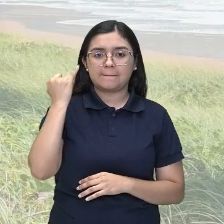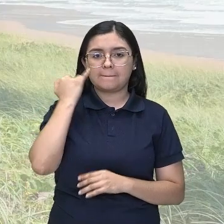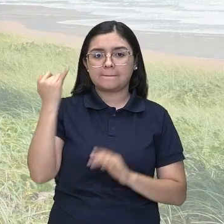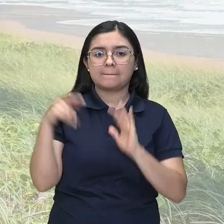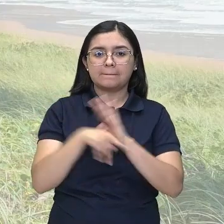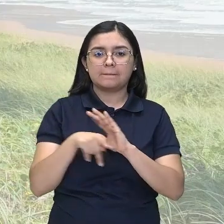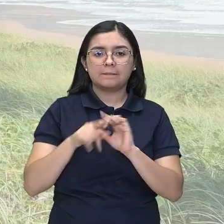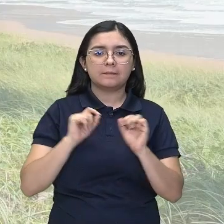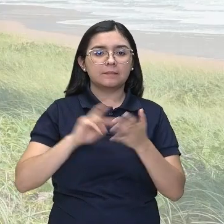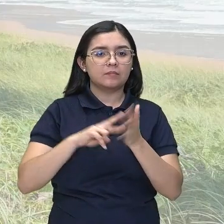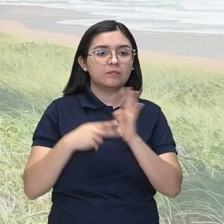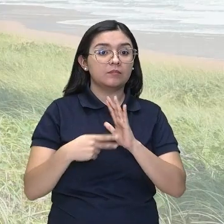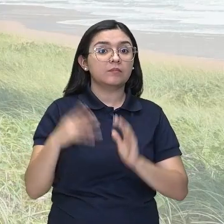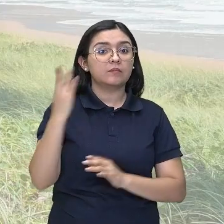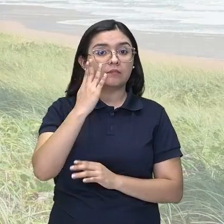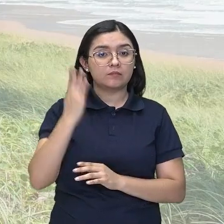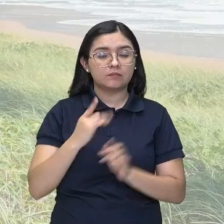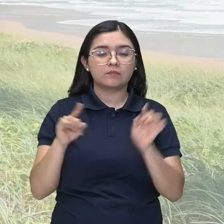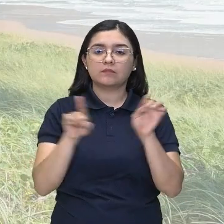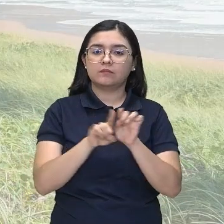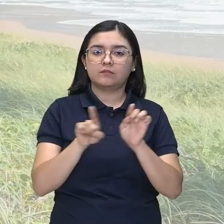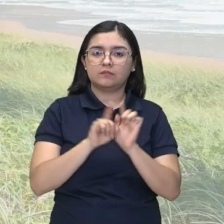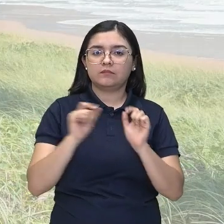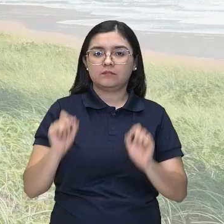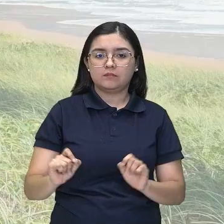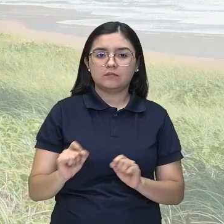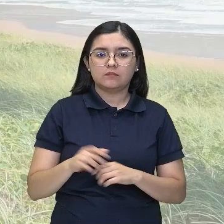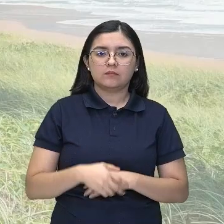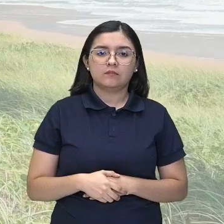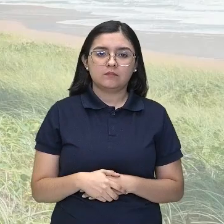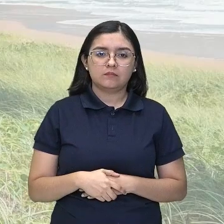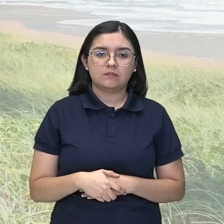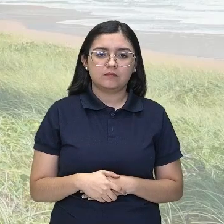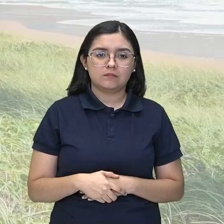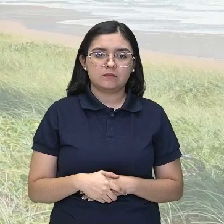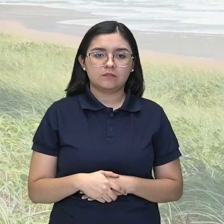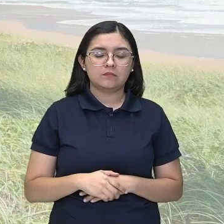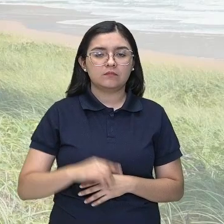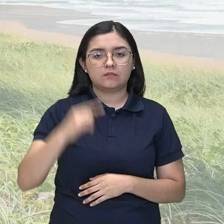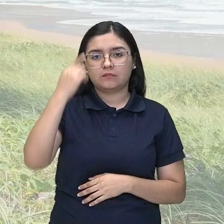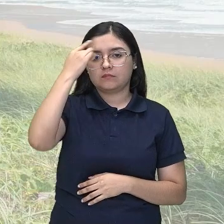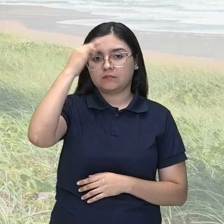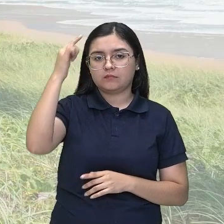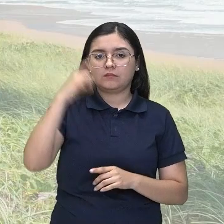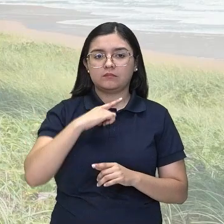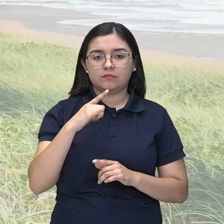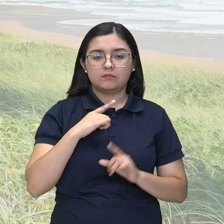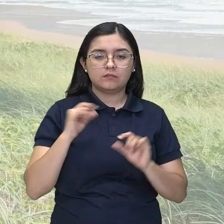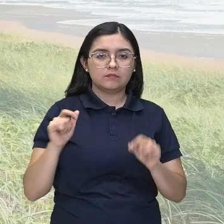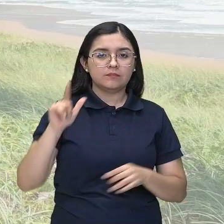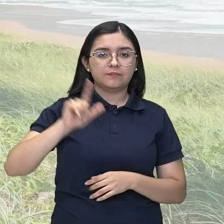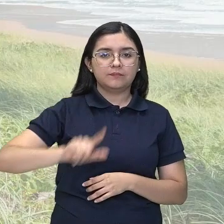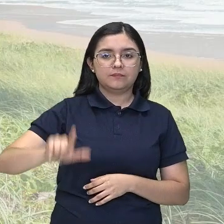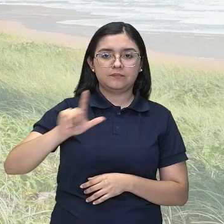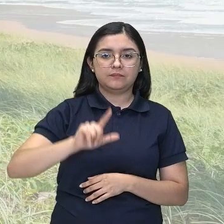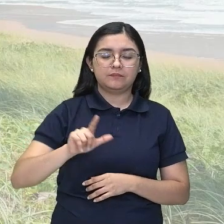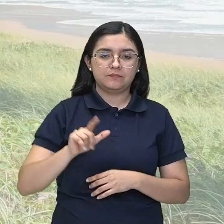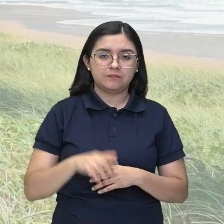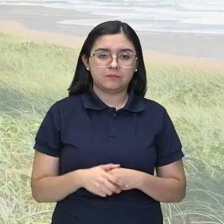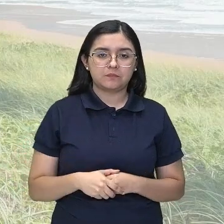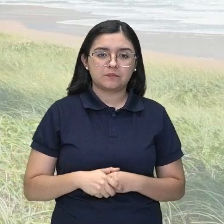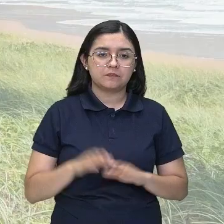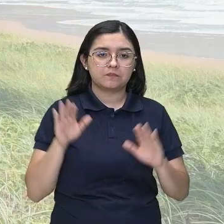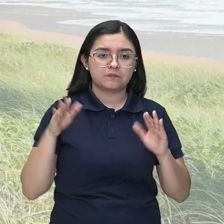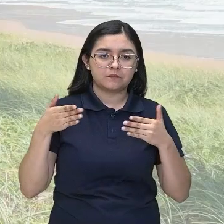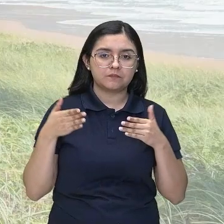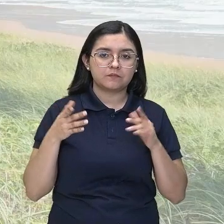que é o Brasil e o que é ser brasileiro. Então tenham em mente que é uma escola literária, nesse primeiro momento, muito